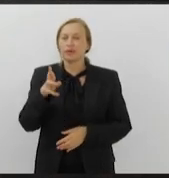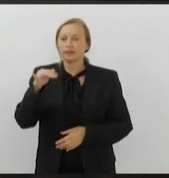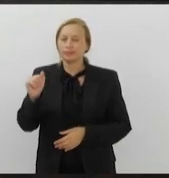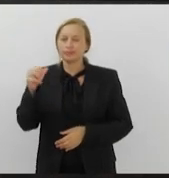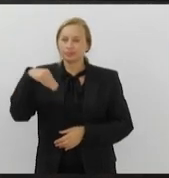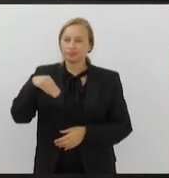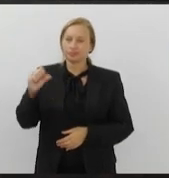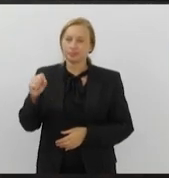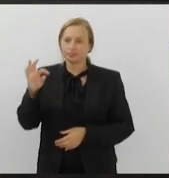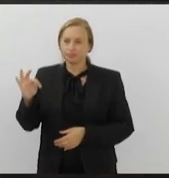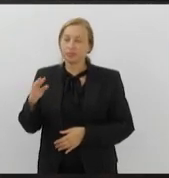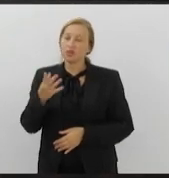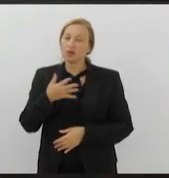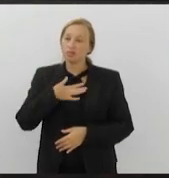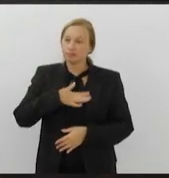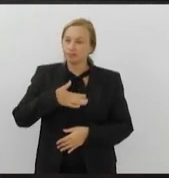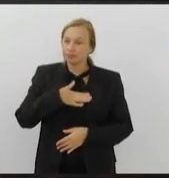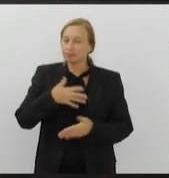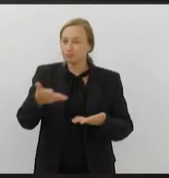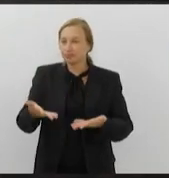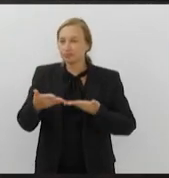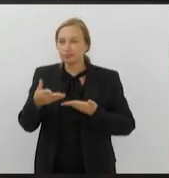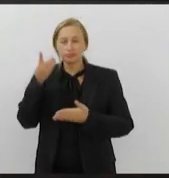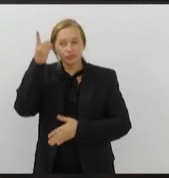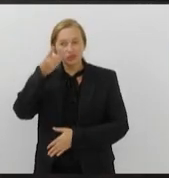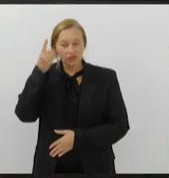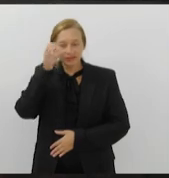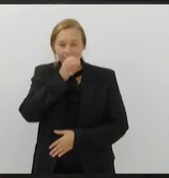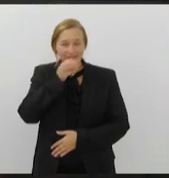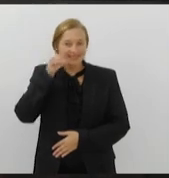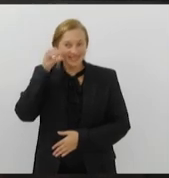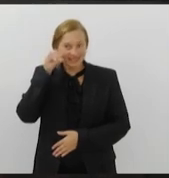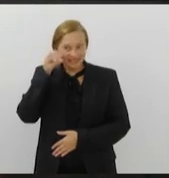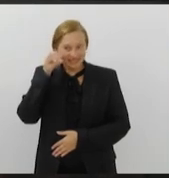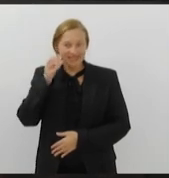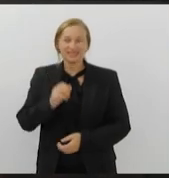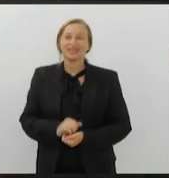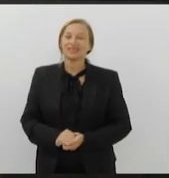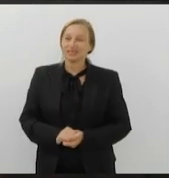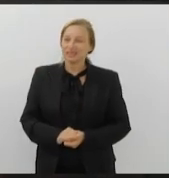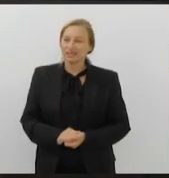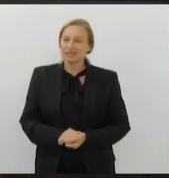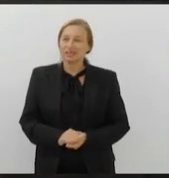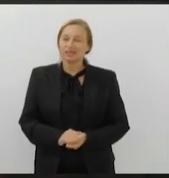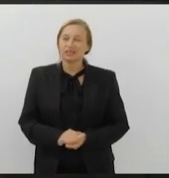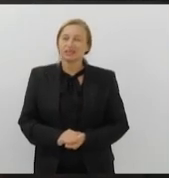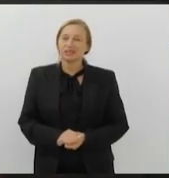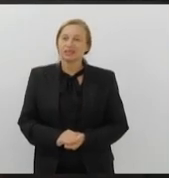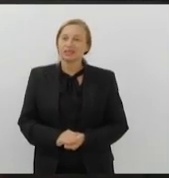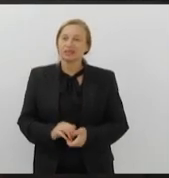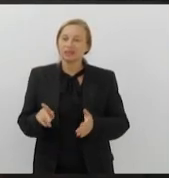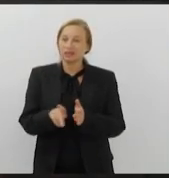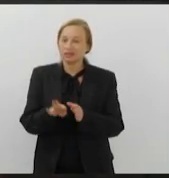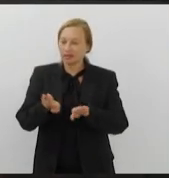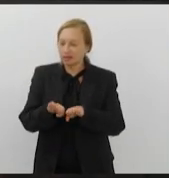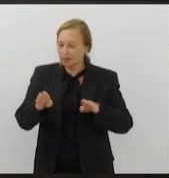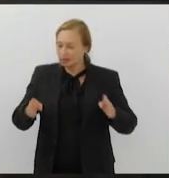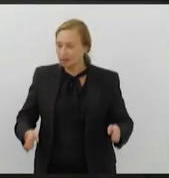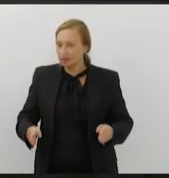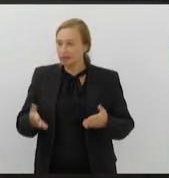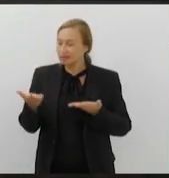MST. Gostaria de convidar aqui a deputada Célia Jordão, membro da mesa. Deputada